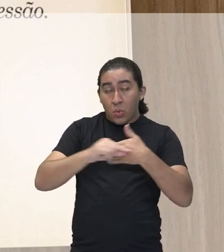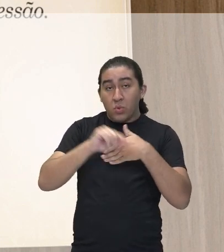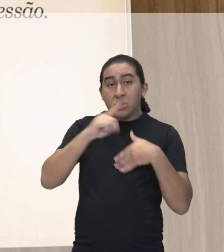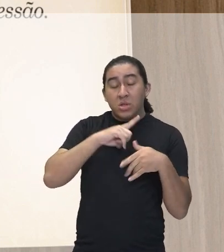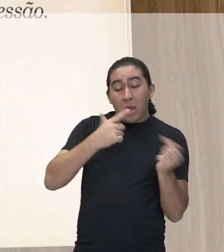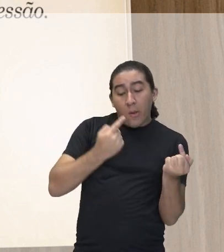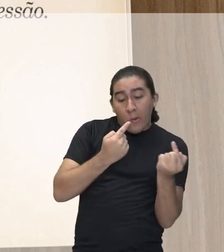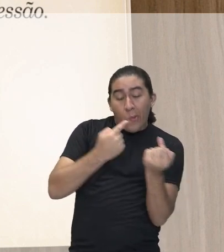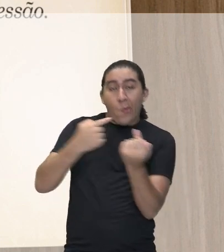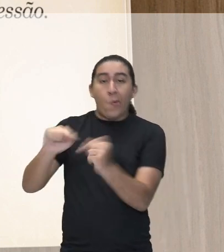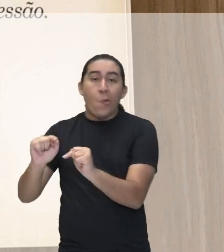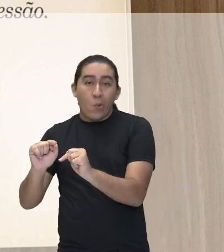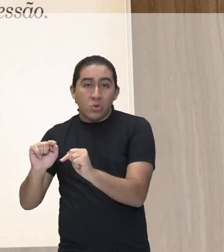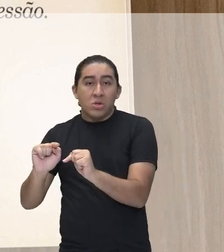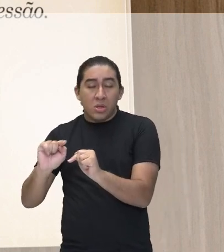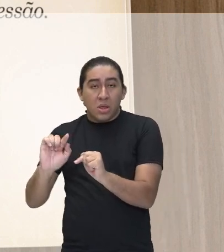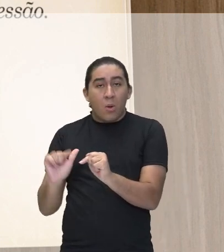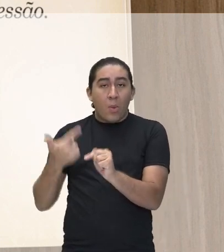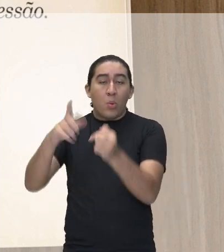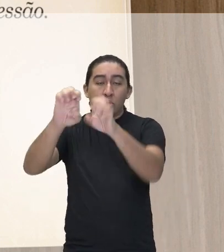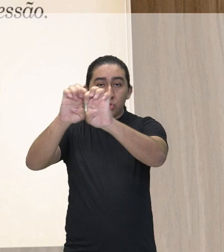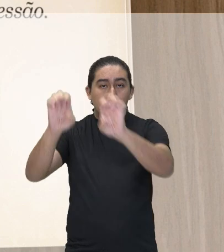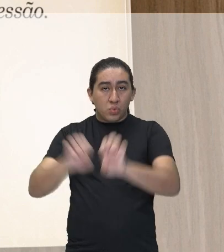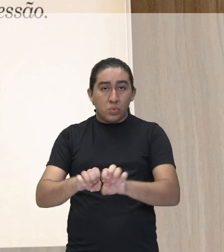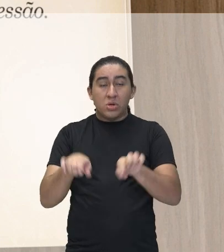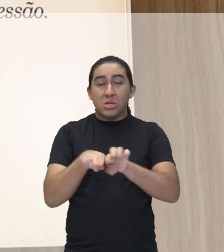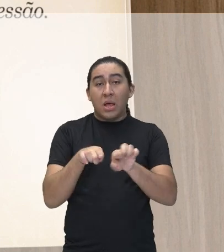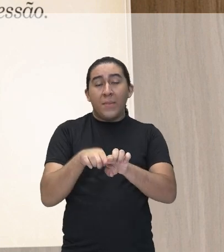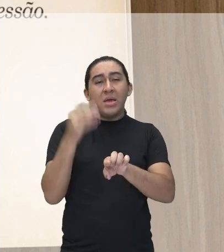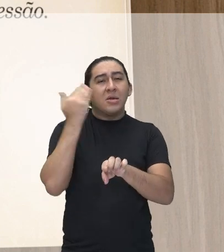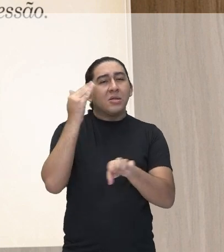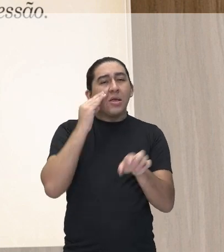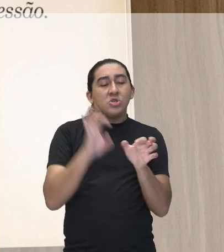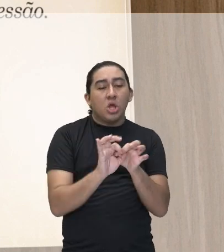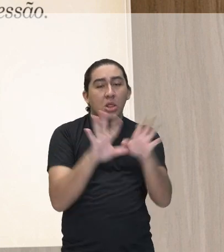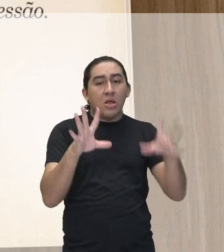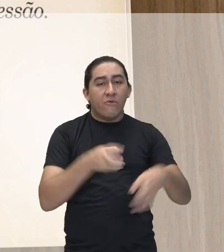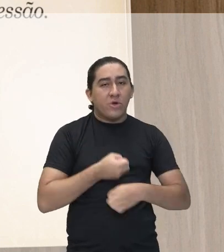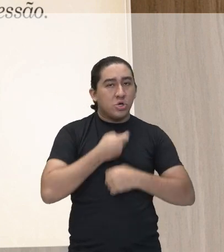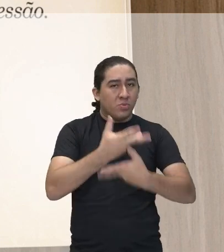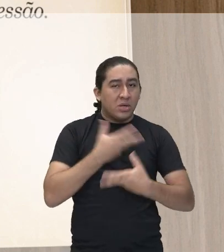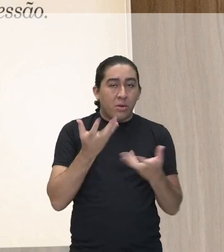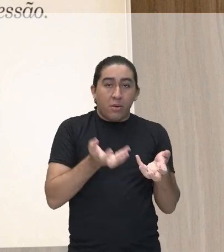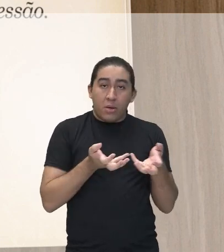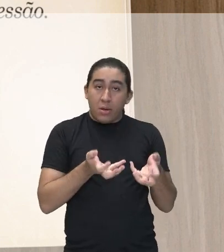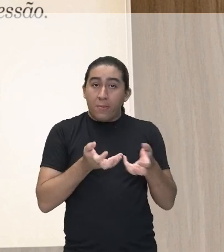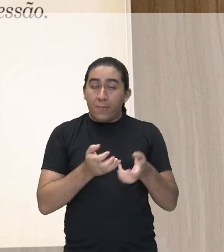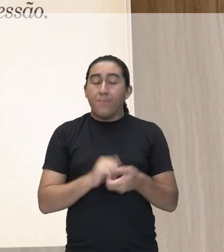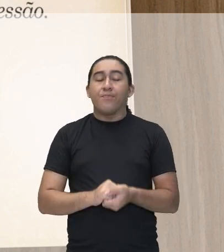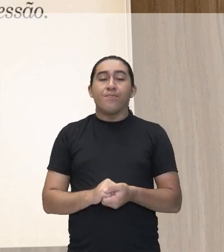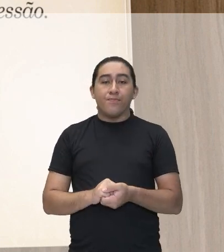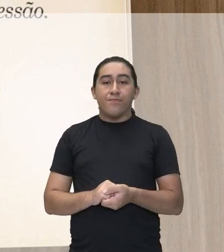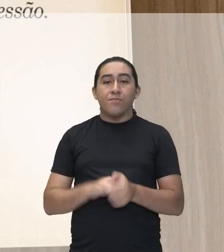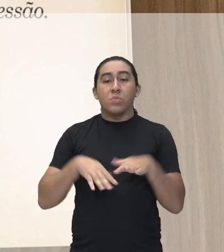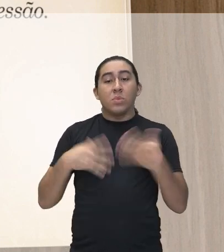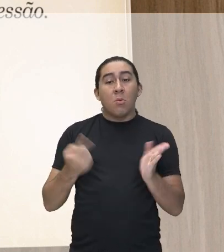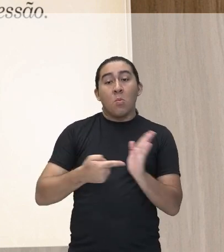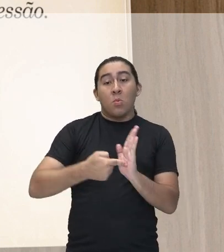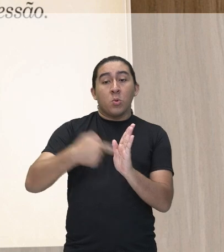favor da livre expressão. Então é isso aí, né? Então foi a primeira obra